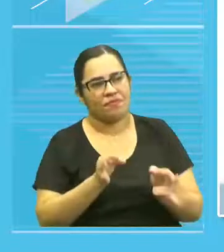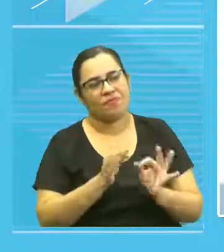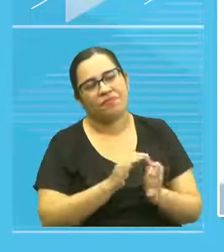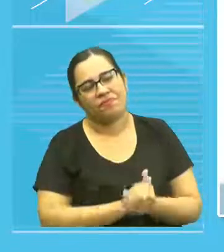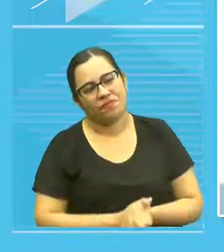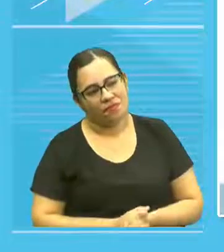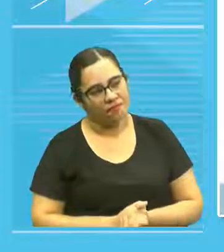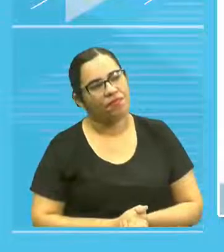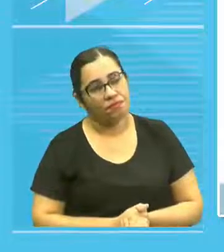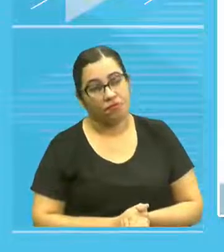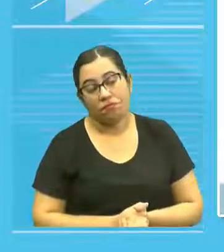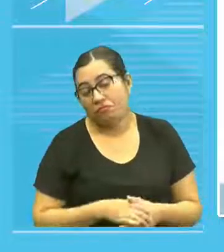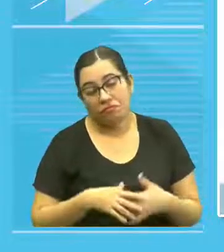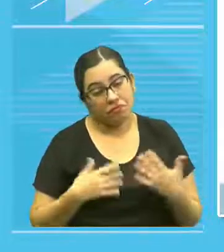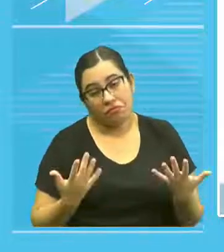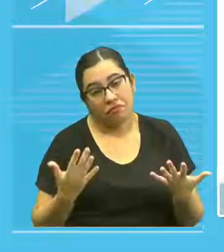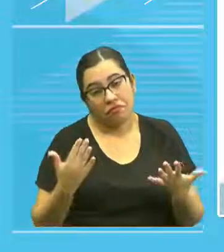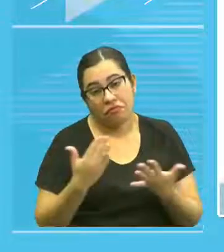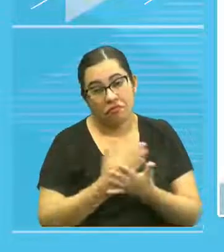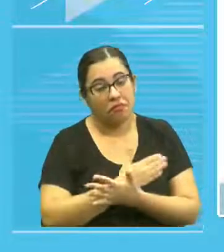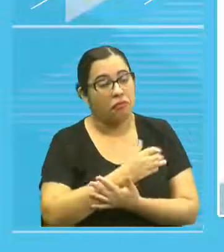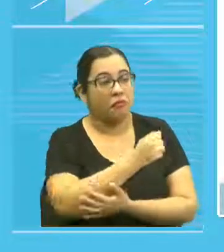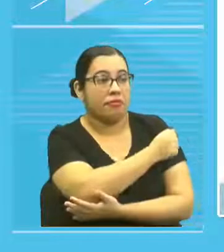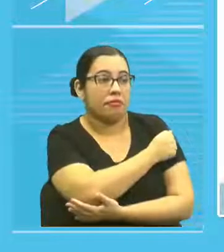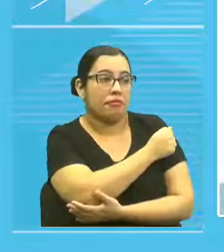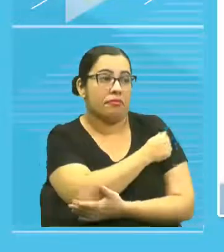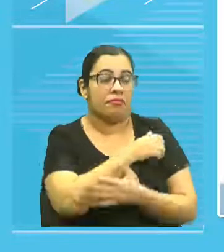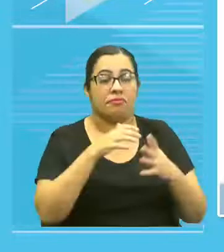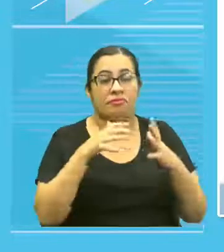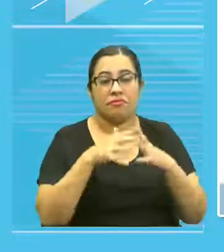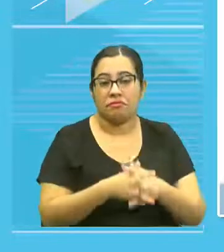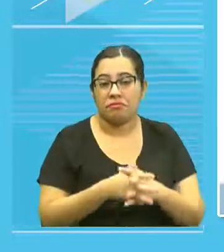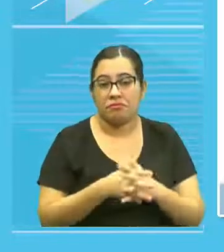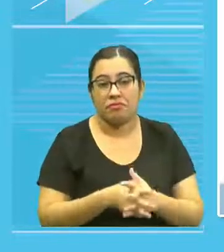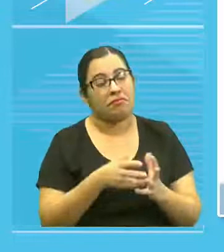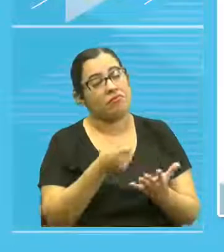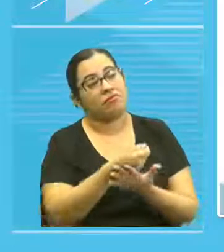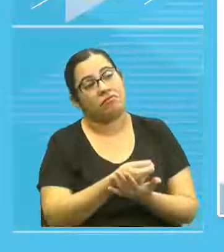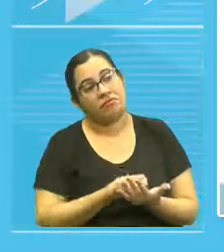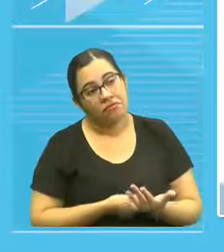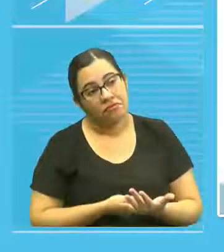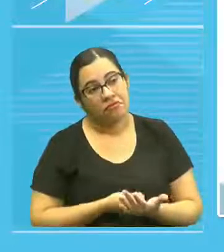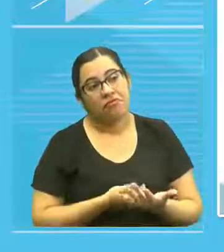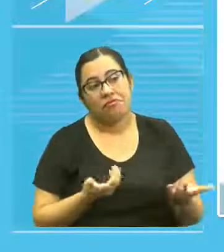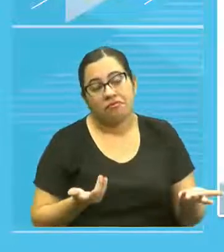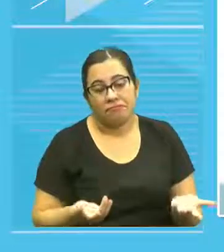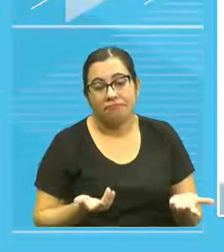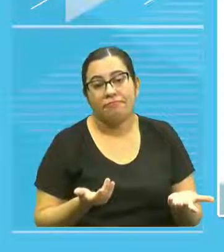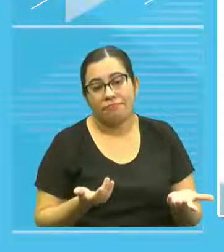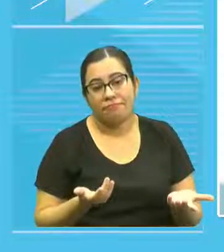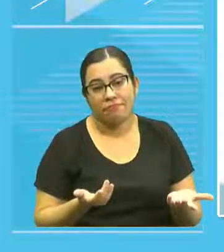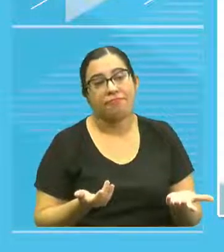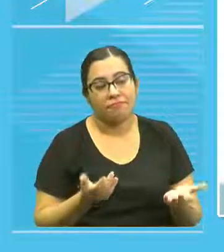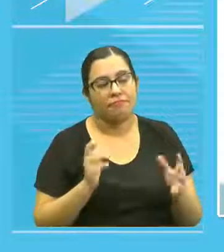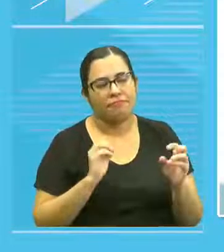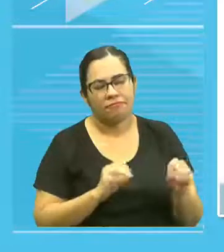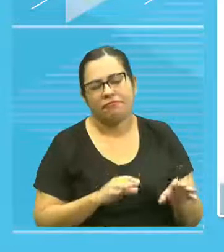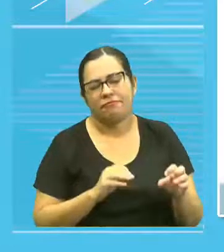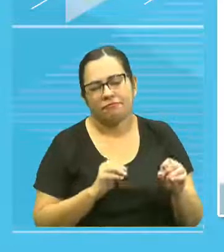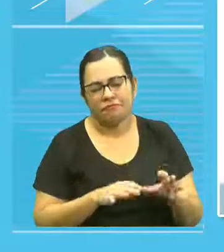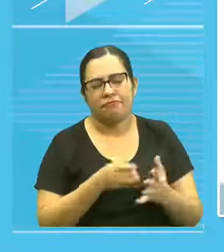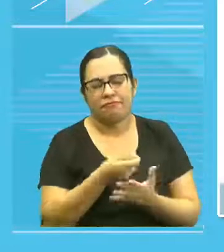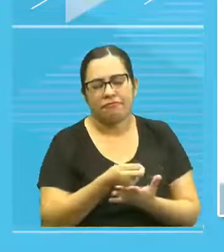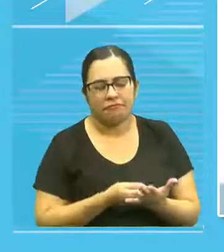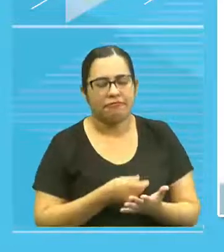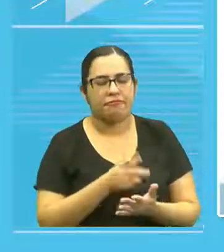e aqui os alunos confunde as vezes vai fazer uma redação na área da Educação e